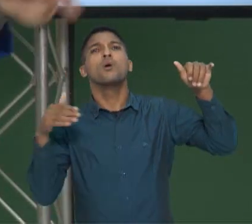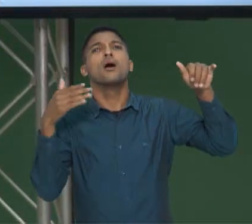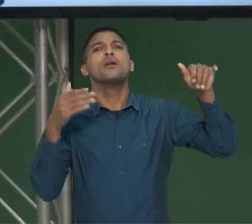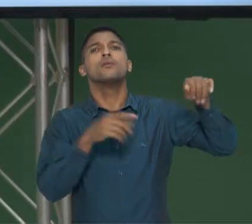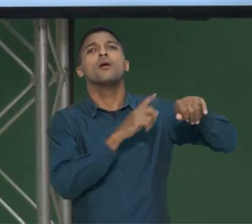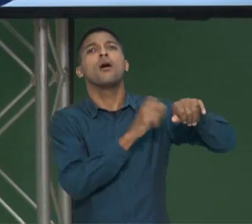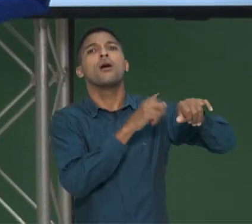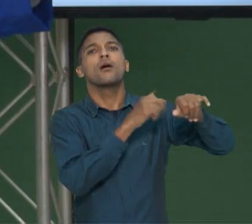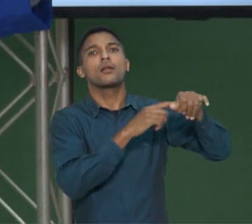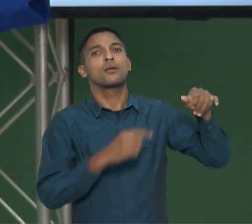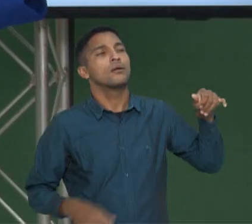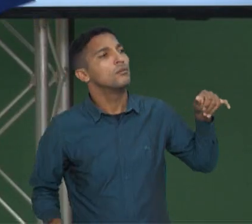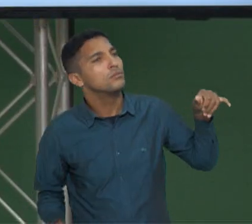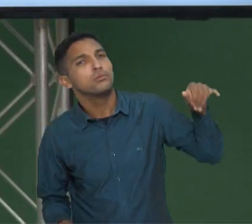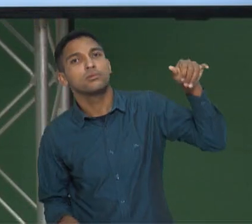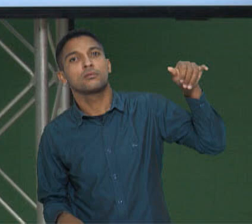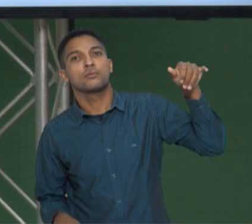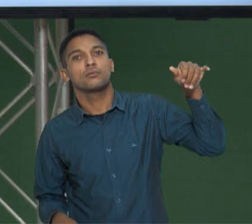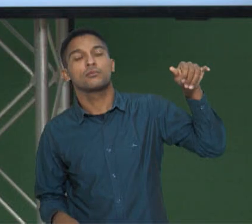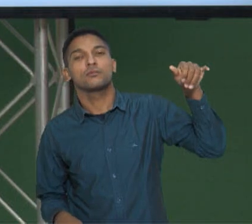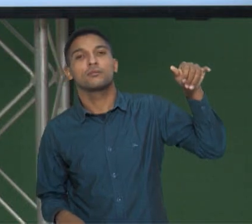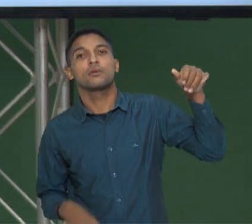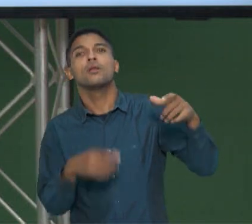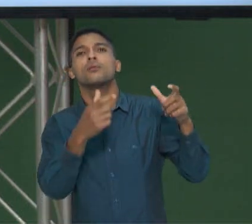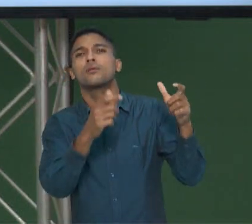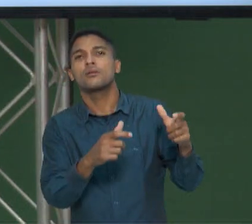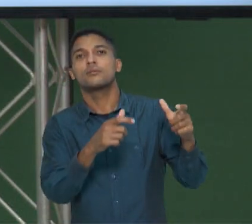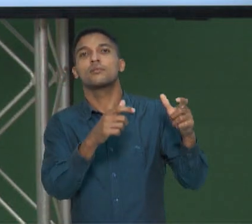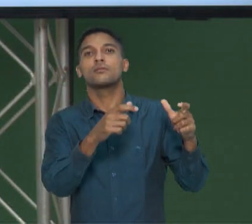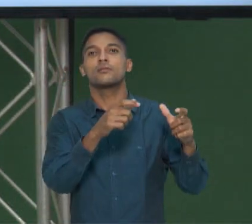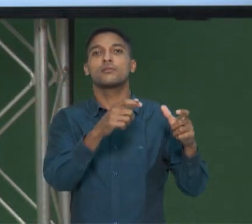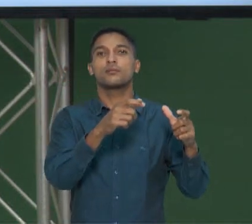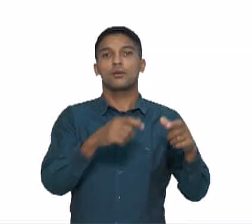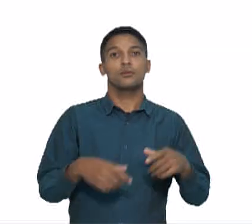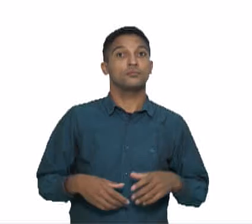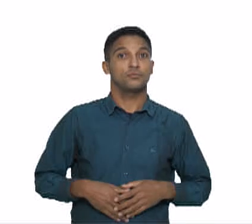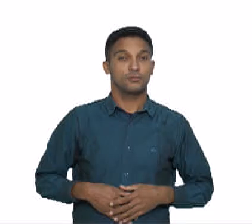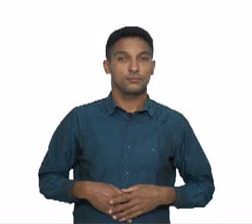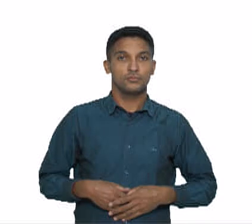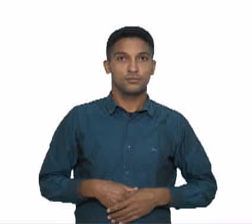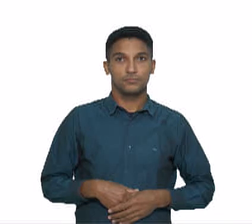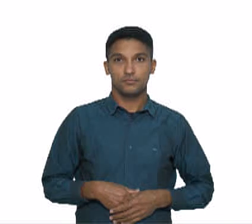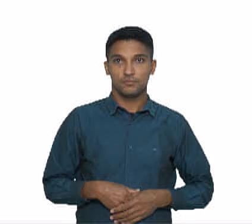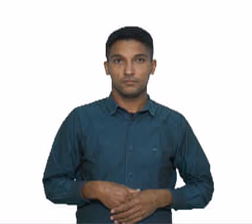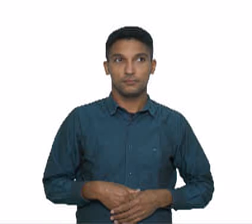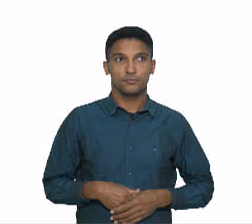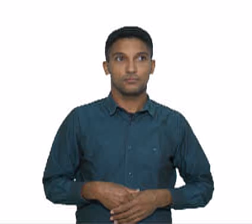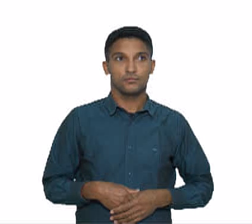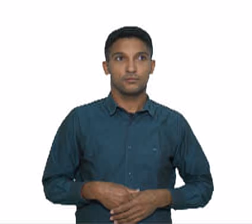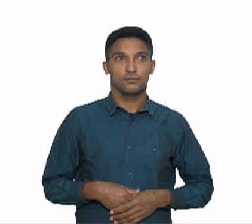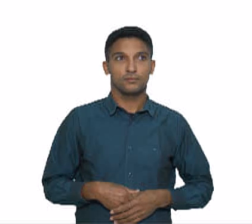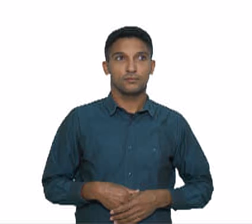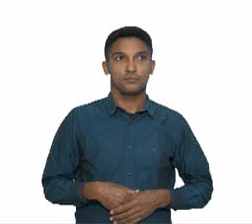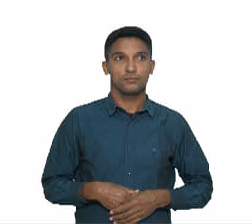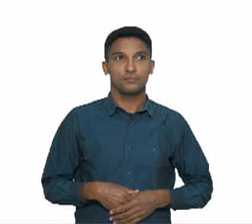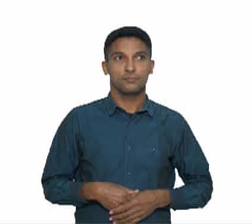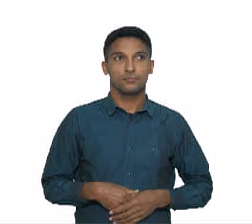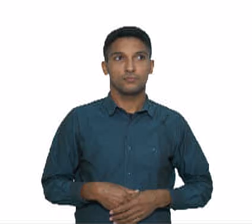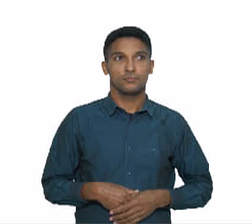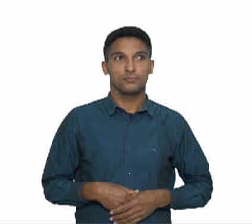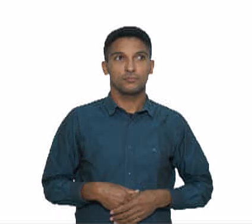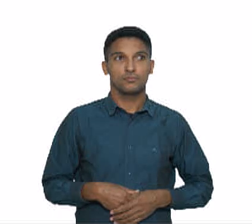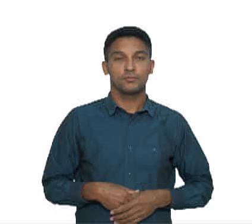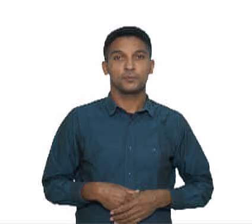Sale a las, referindo-se aí ao horário. O avião hace escala em